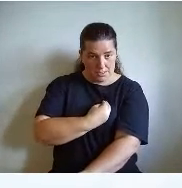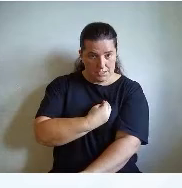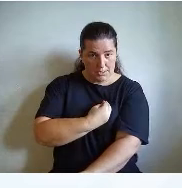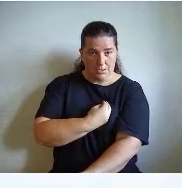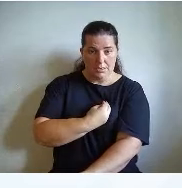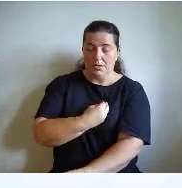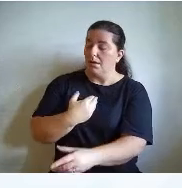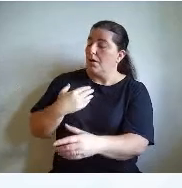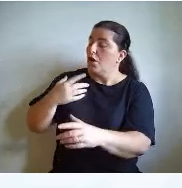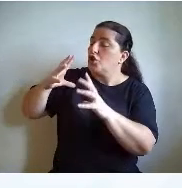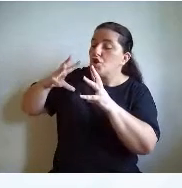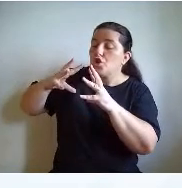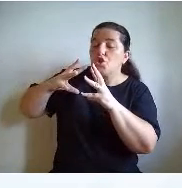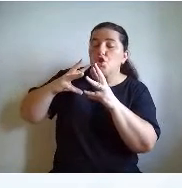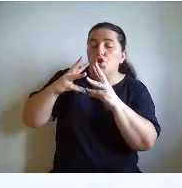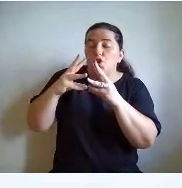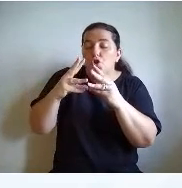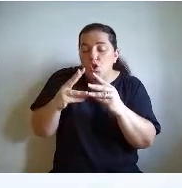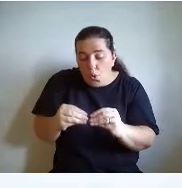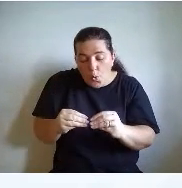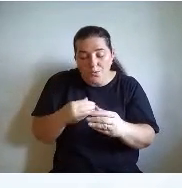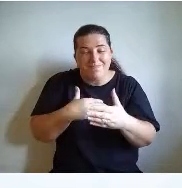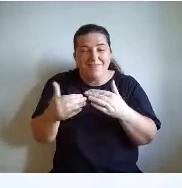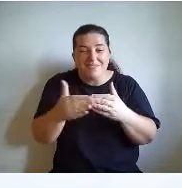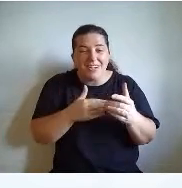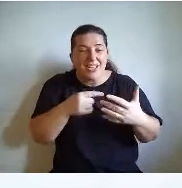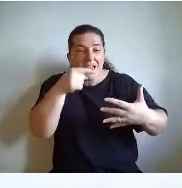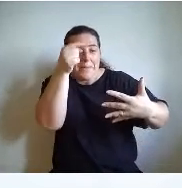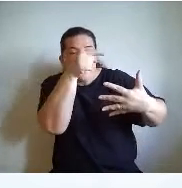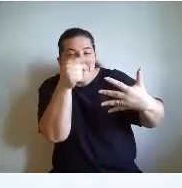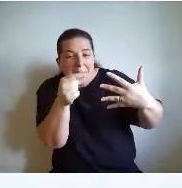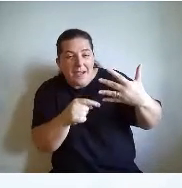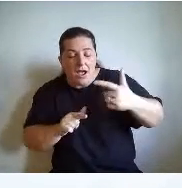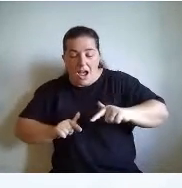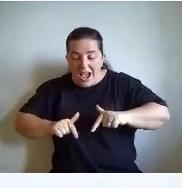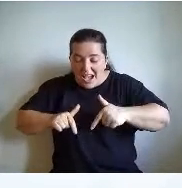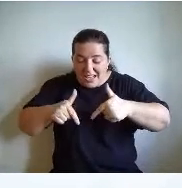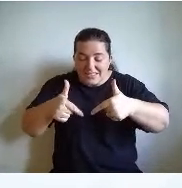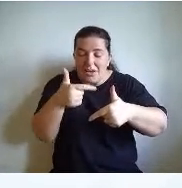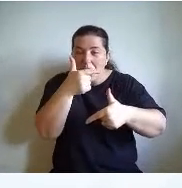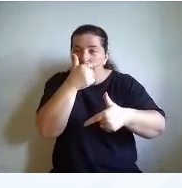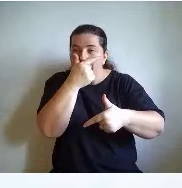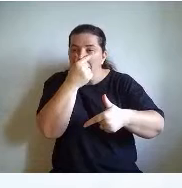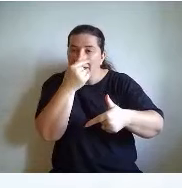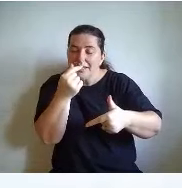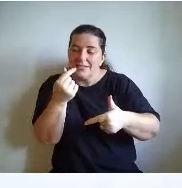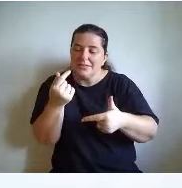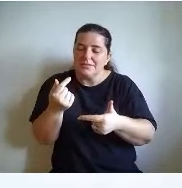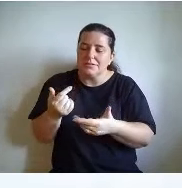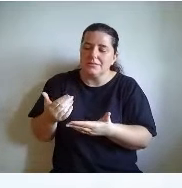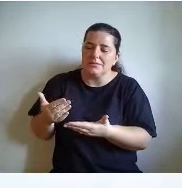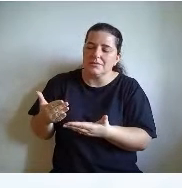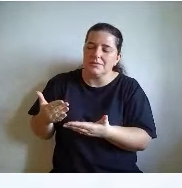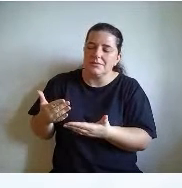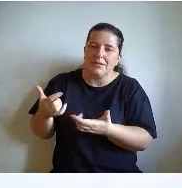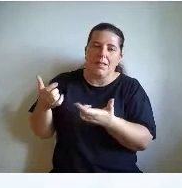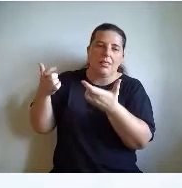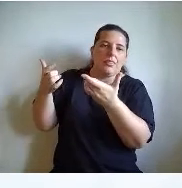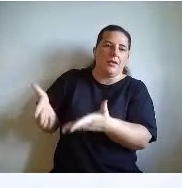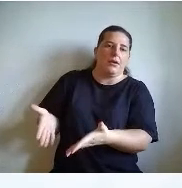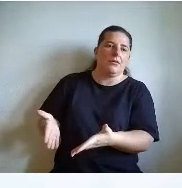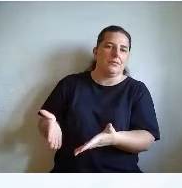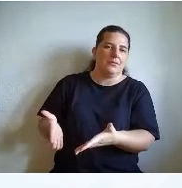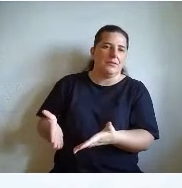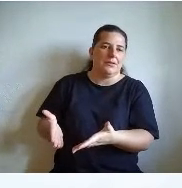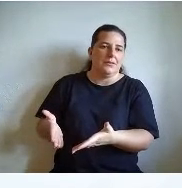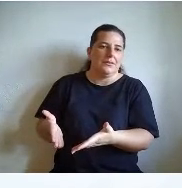toda e qualquer ação, ela fica, vamos dizer, à margem daquilo que poderia ser. E eu acho